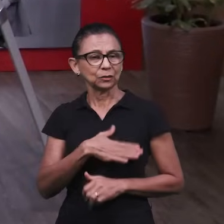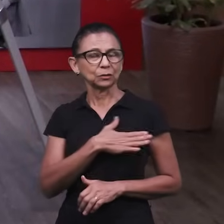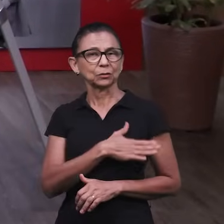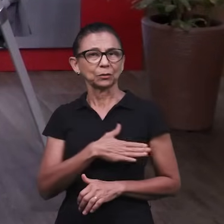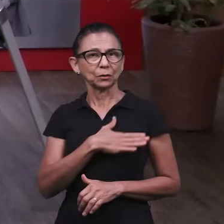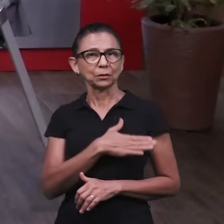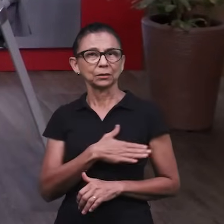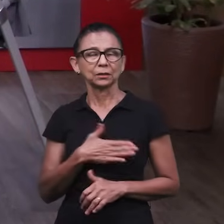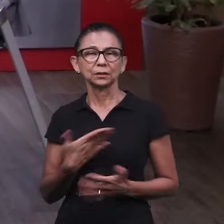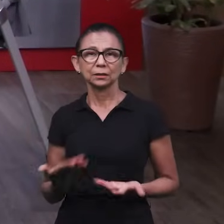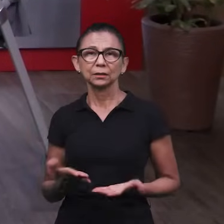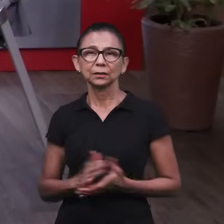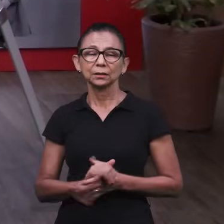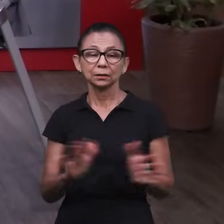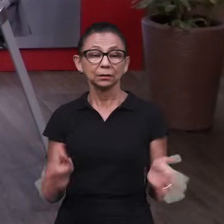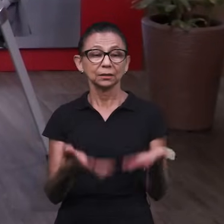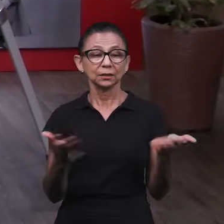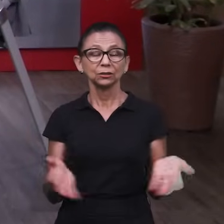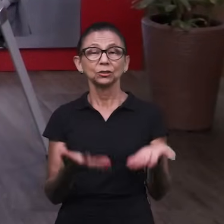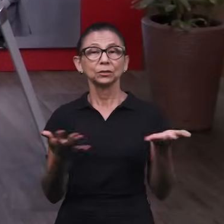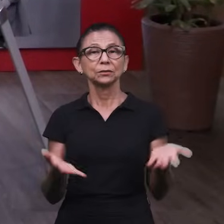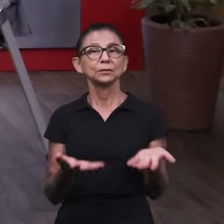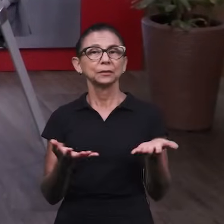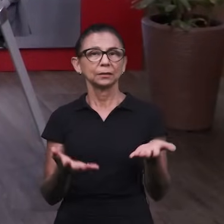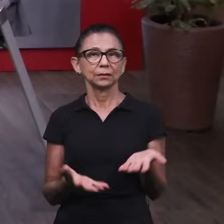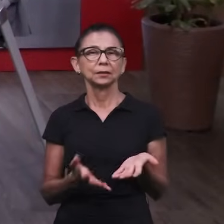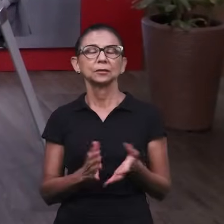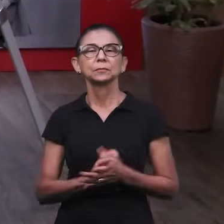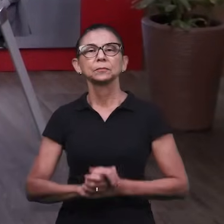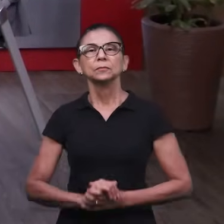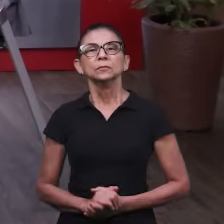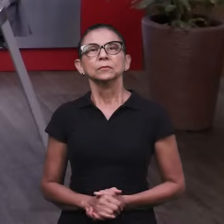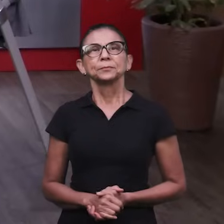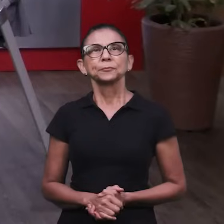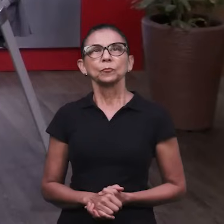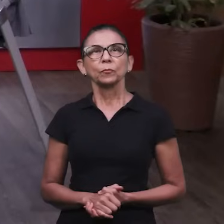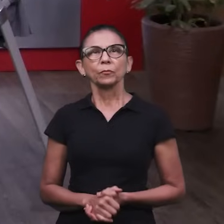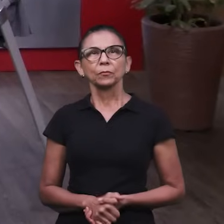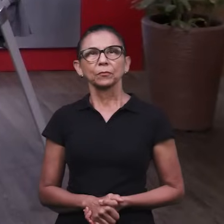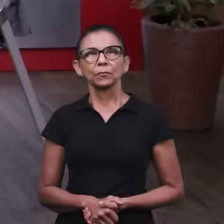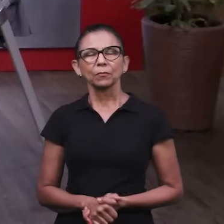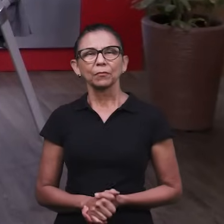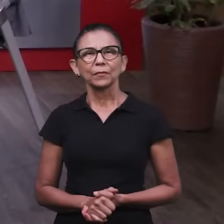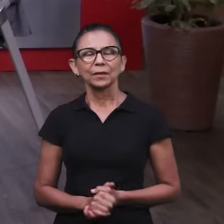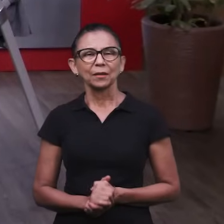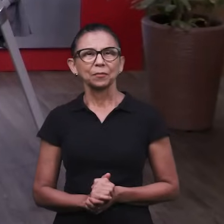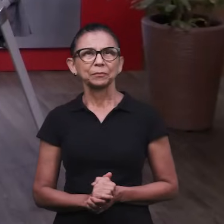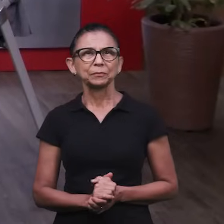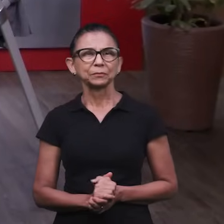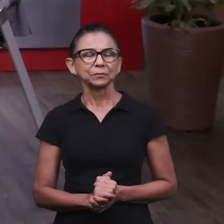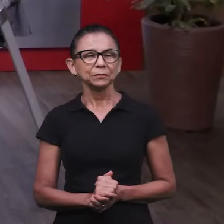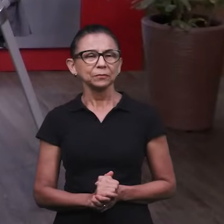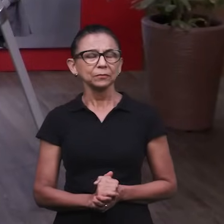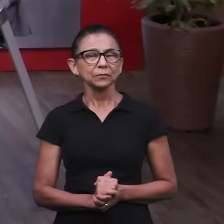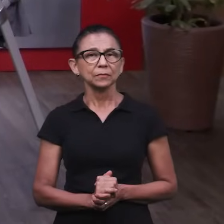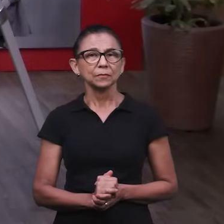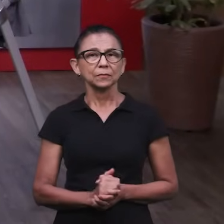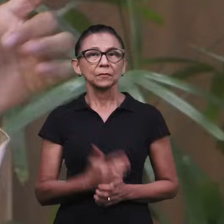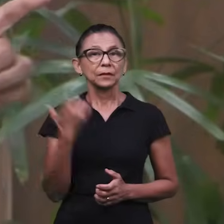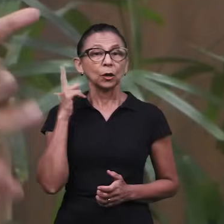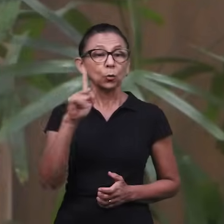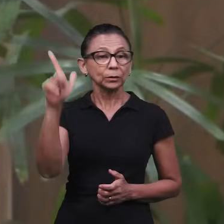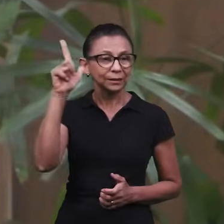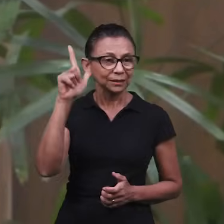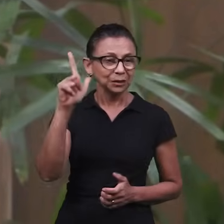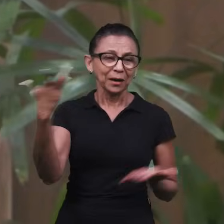talento. Fortaleça por esse caminho. Aquilo que faz bom, faça bastante elogio. No dia que ele consegue fazer, por